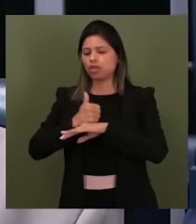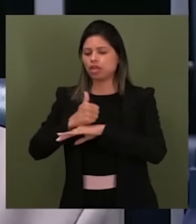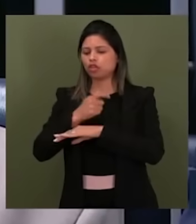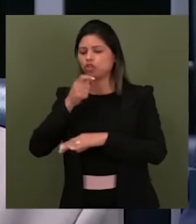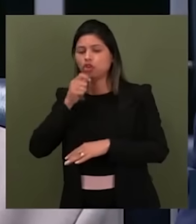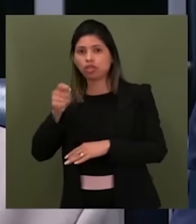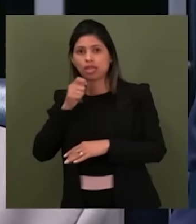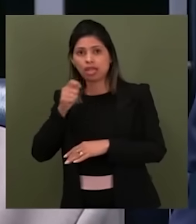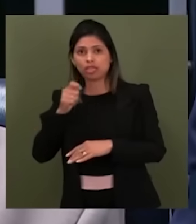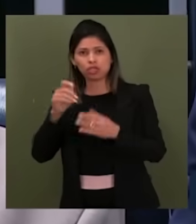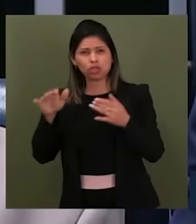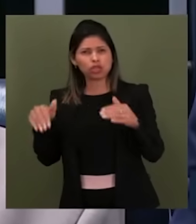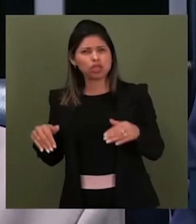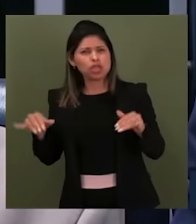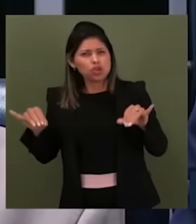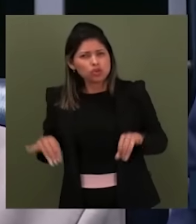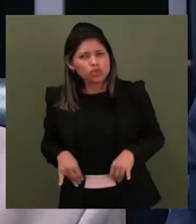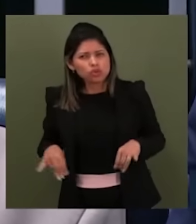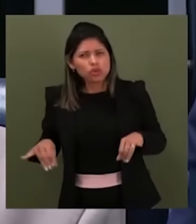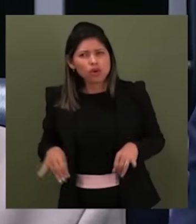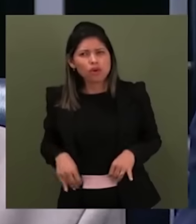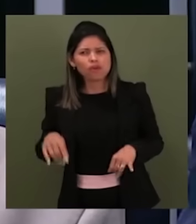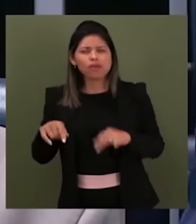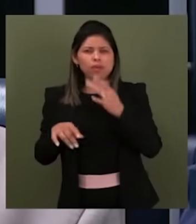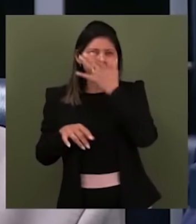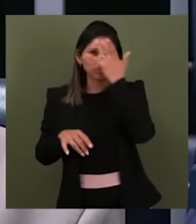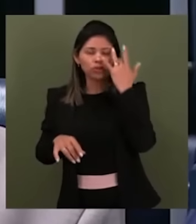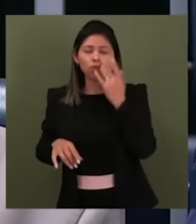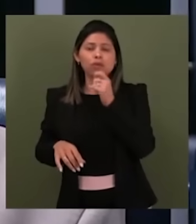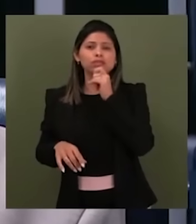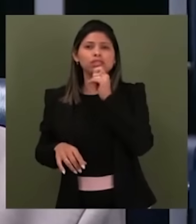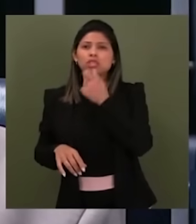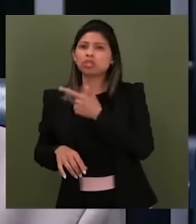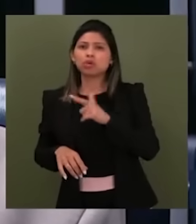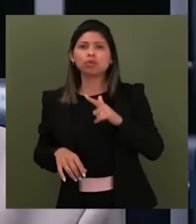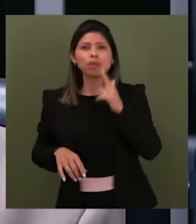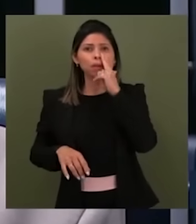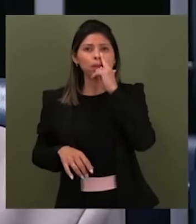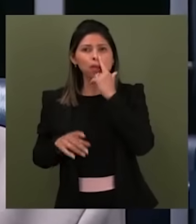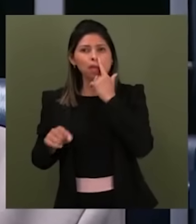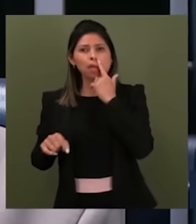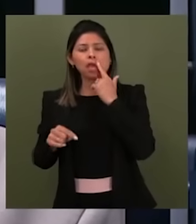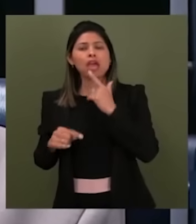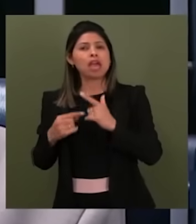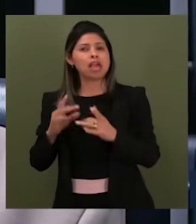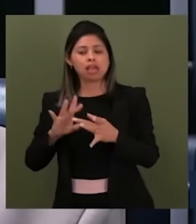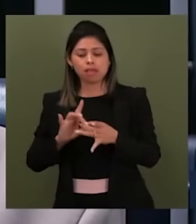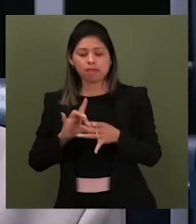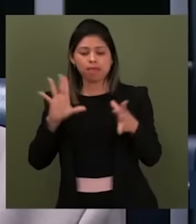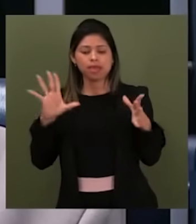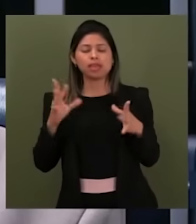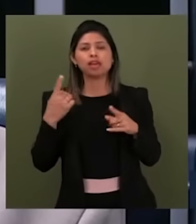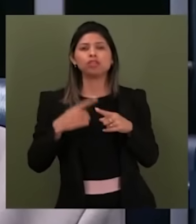abuso. Pessoas que não têm o devido processo legal, porque são conservadores.